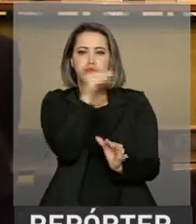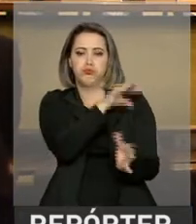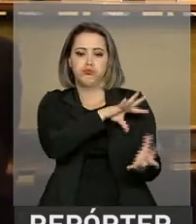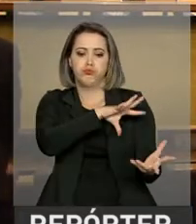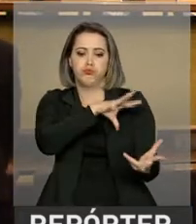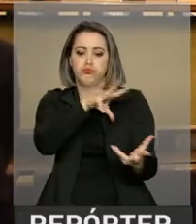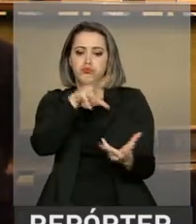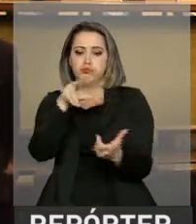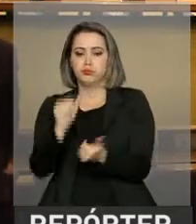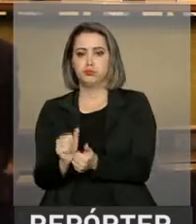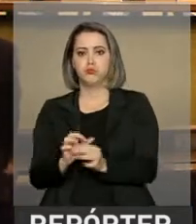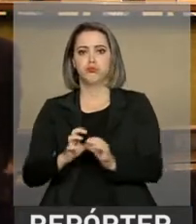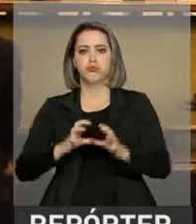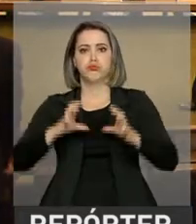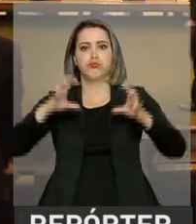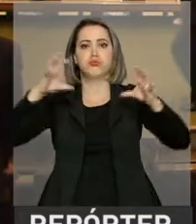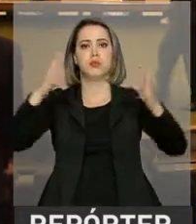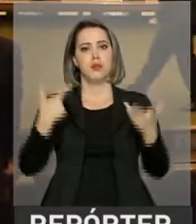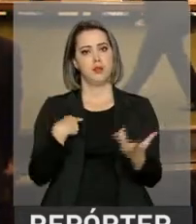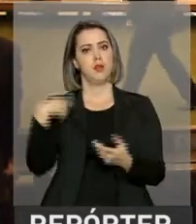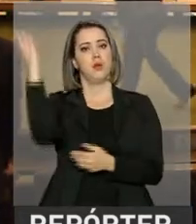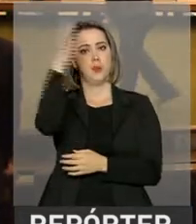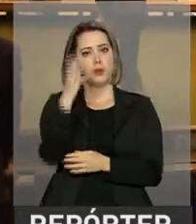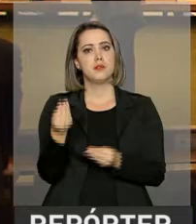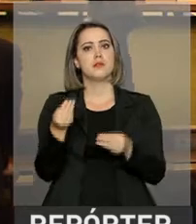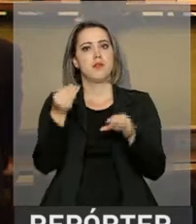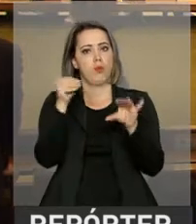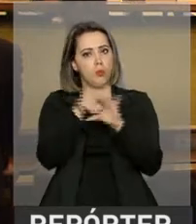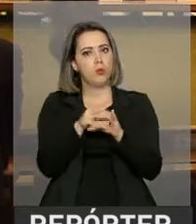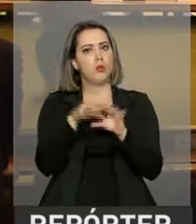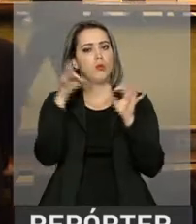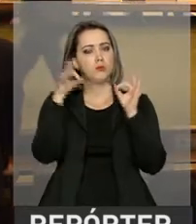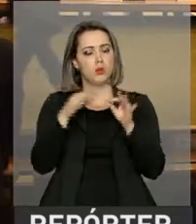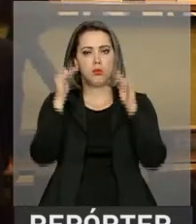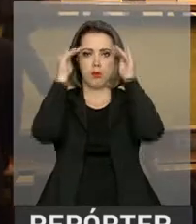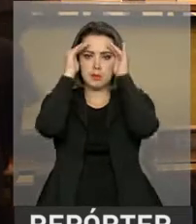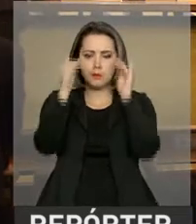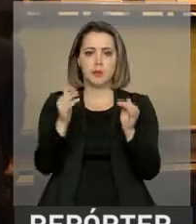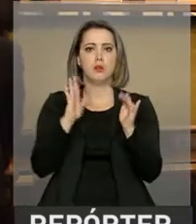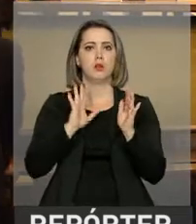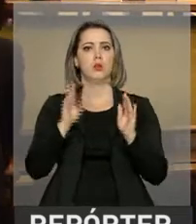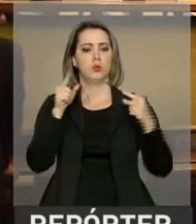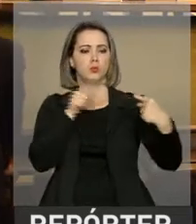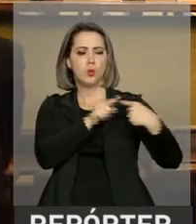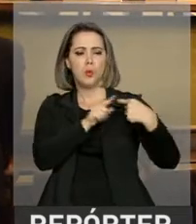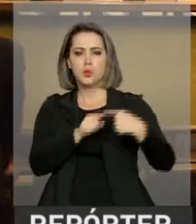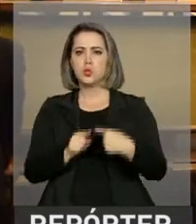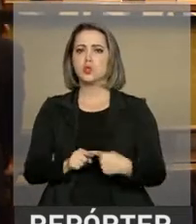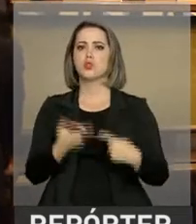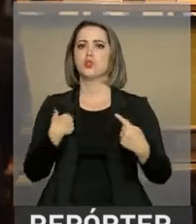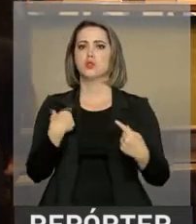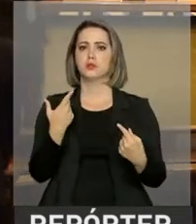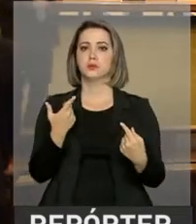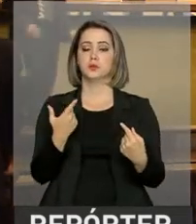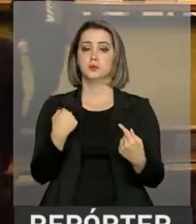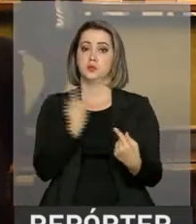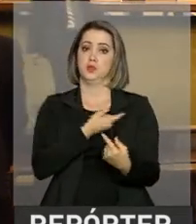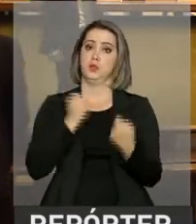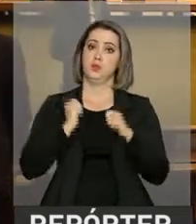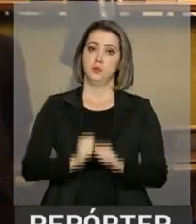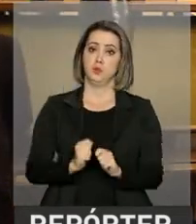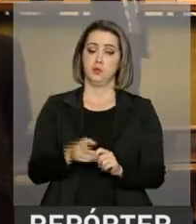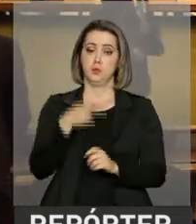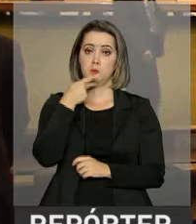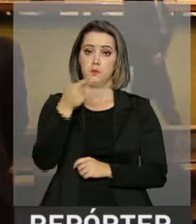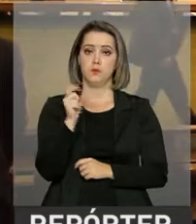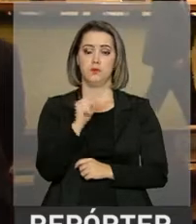o Brasil tem cumprido suas metas, tem assumido metas ousadas e a gente pode